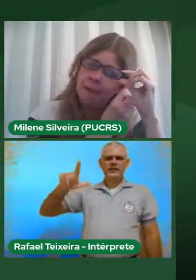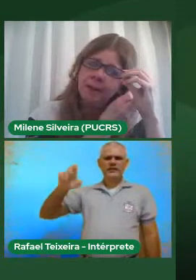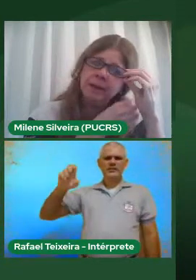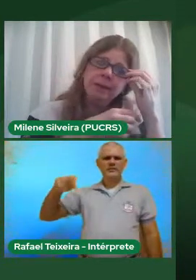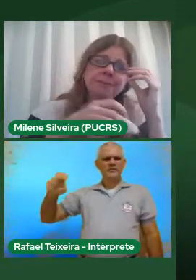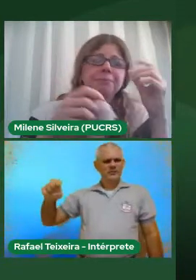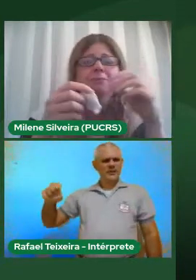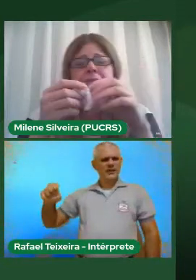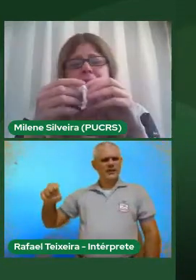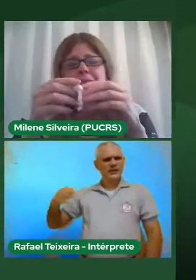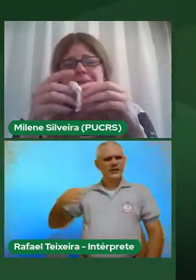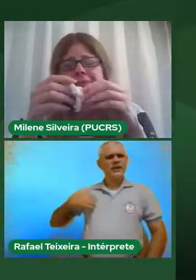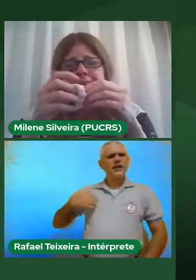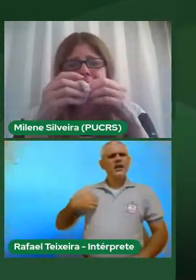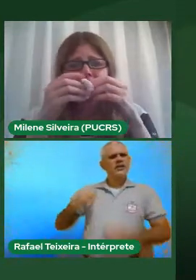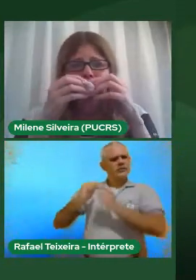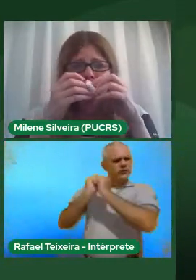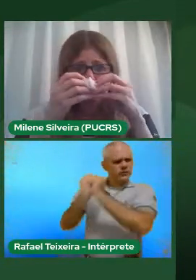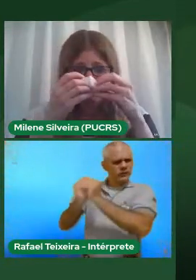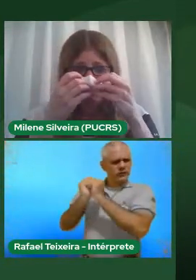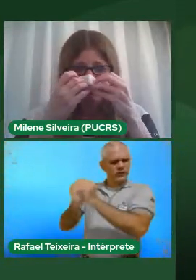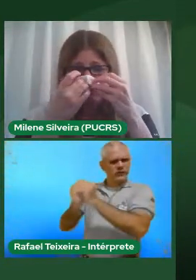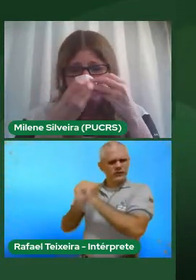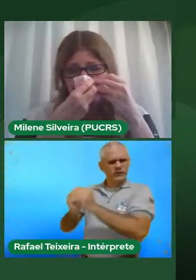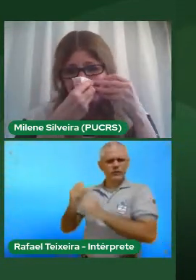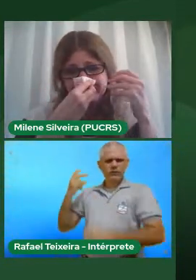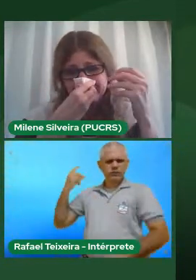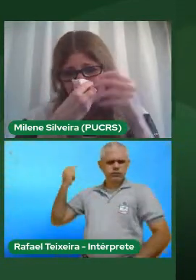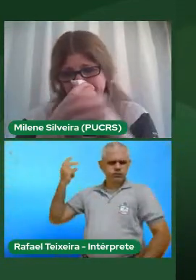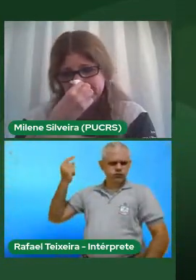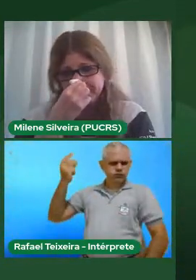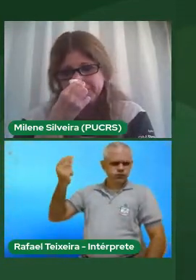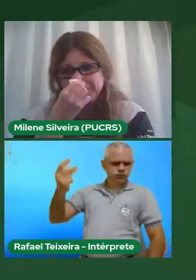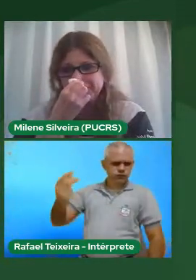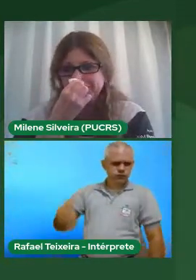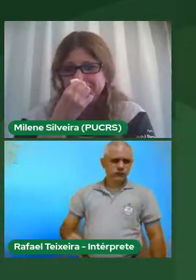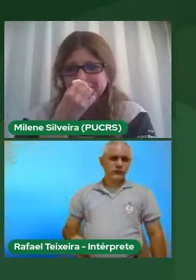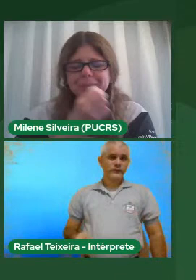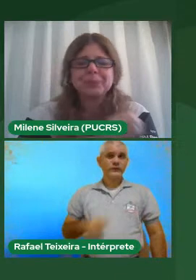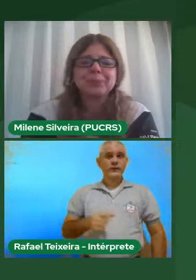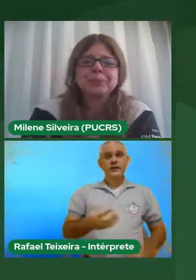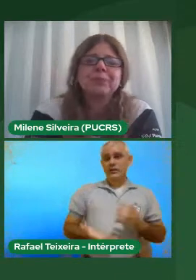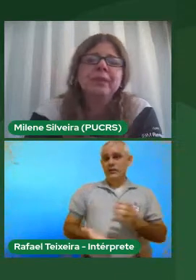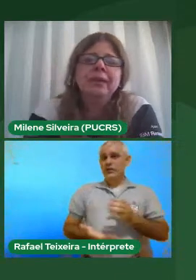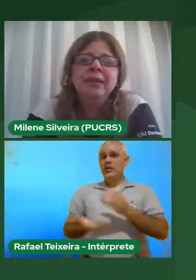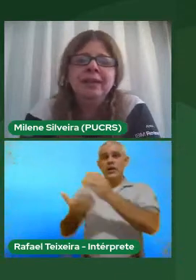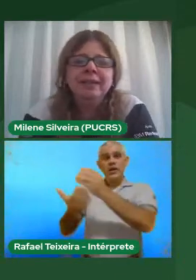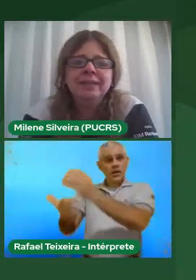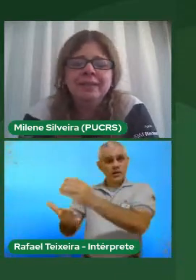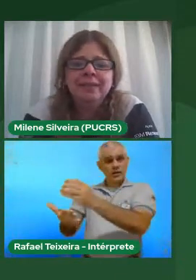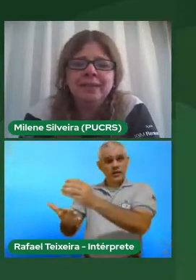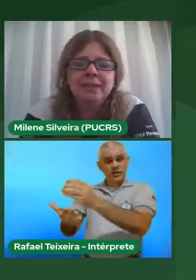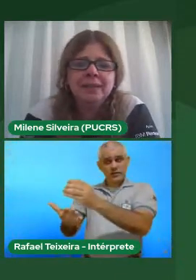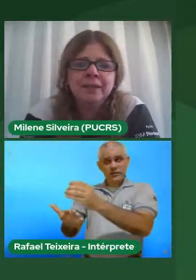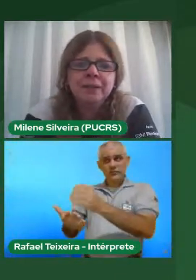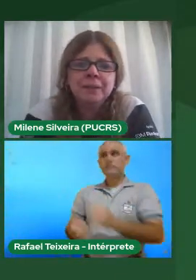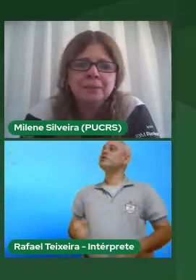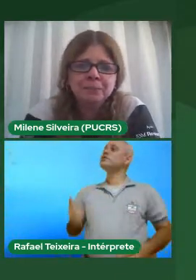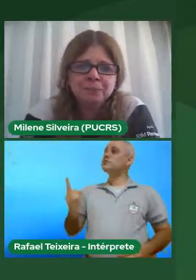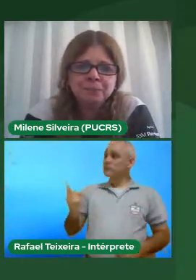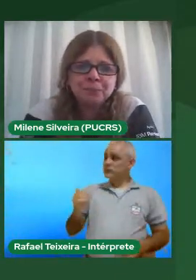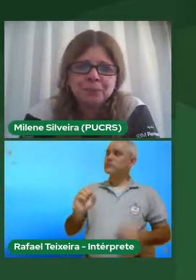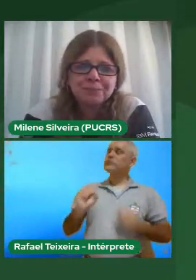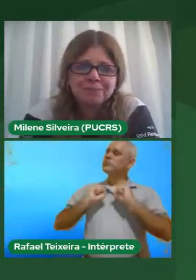orientações, as conquistas, as homenagens, todas muito merecidas. E a homenagem de hoje é mais uma mostra